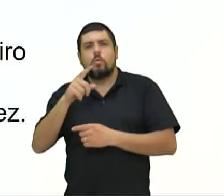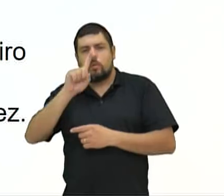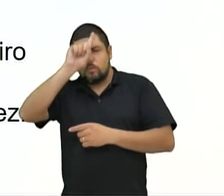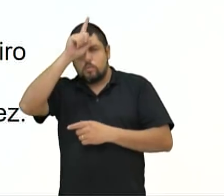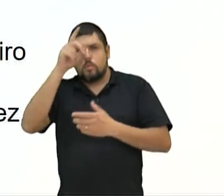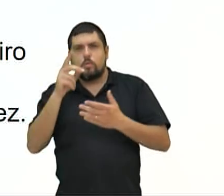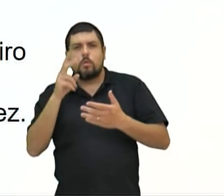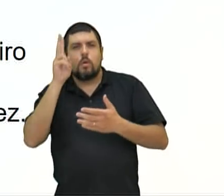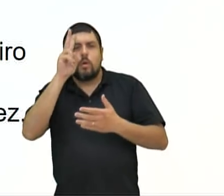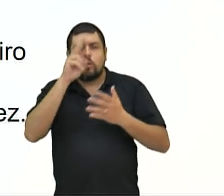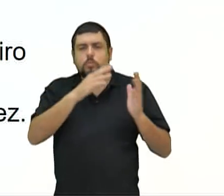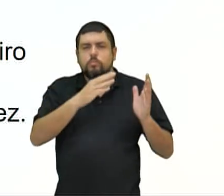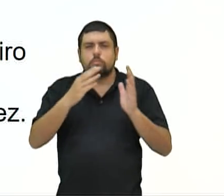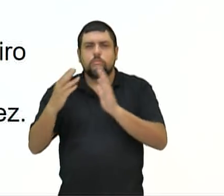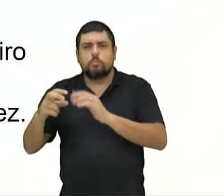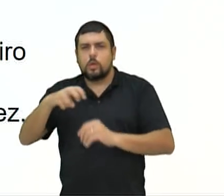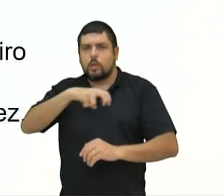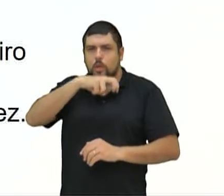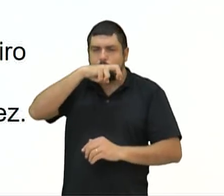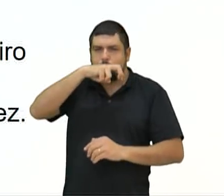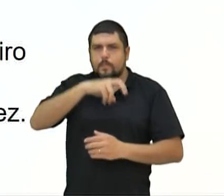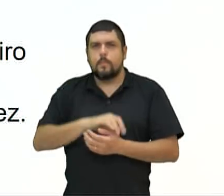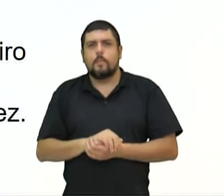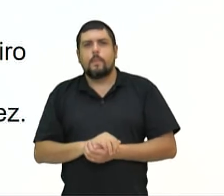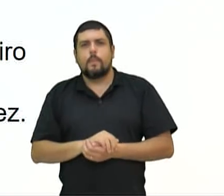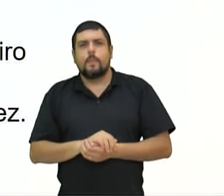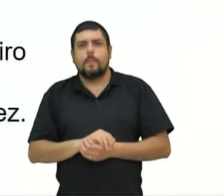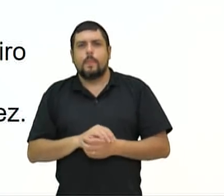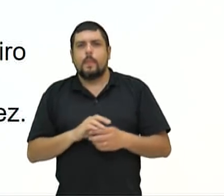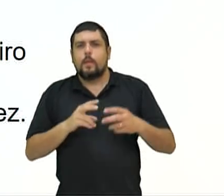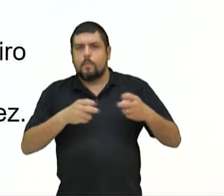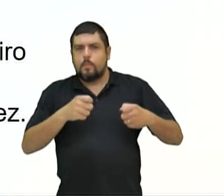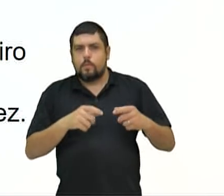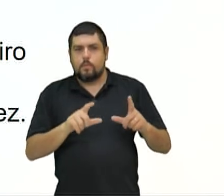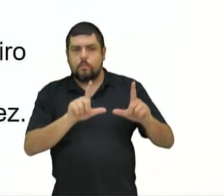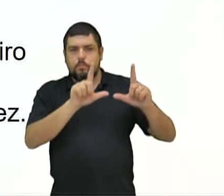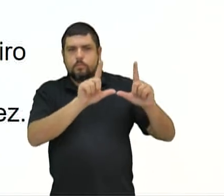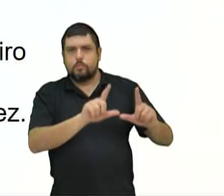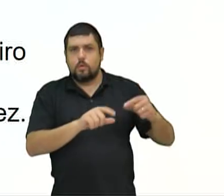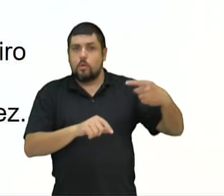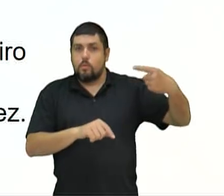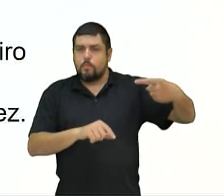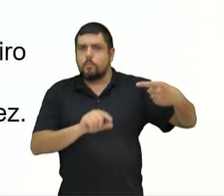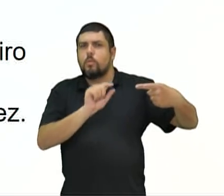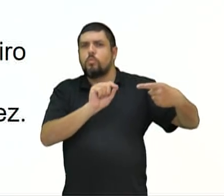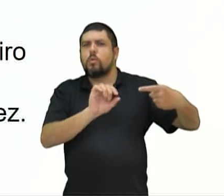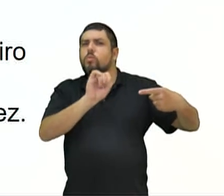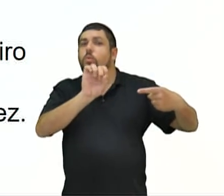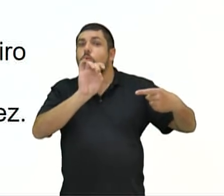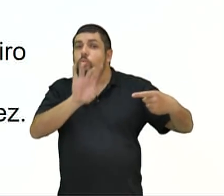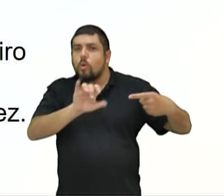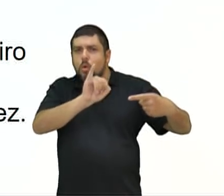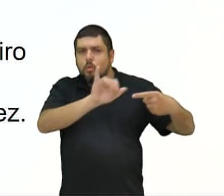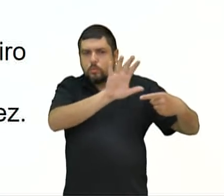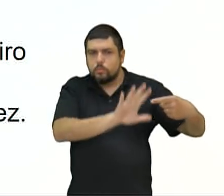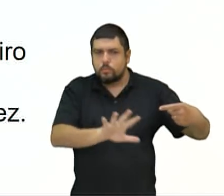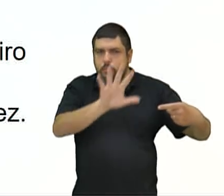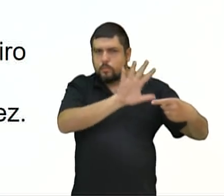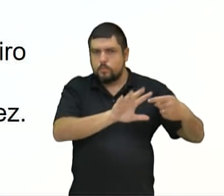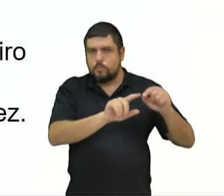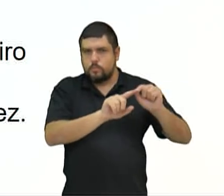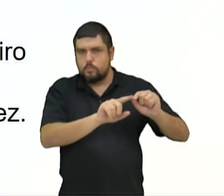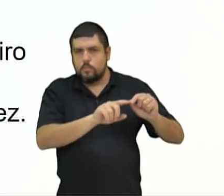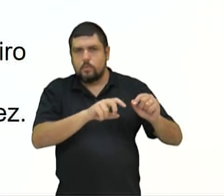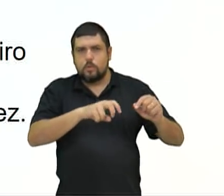Cebolinha, Então, observem ali no primeiro quadrinho, só tem a linguagem não verbal, Só existem imagens ali da Mônica